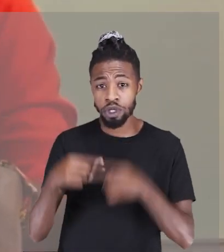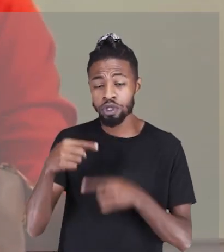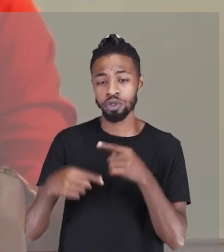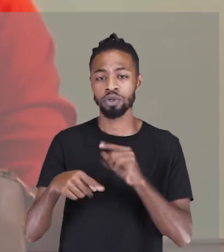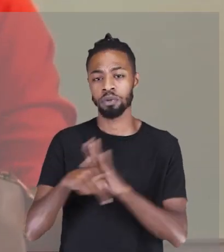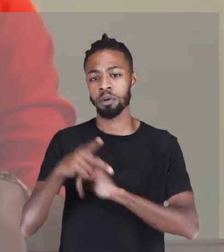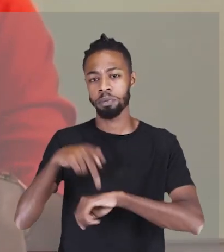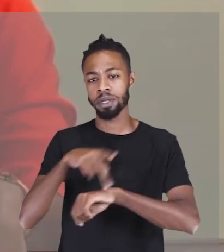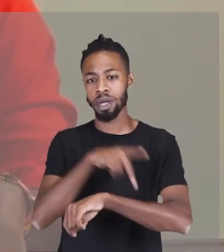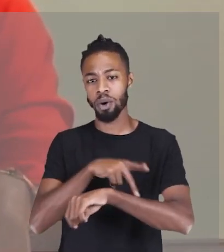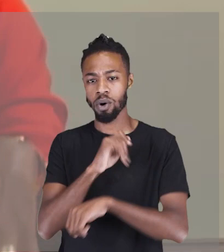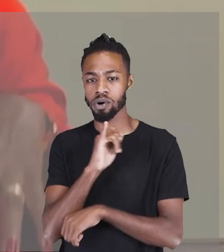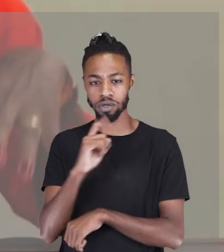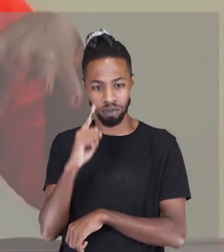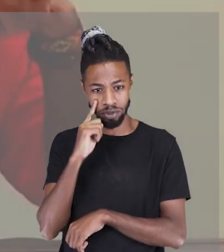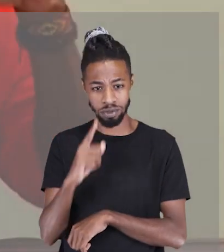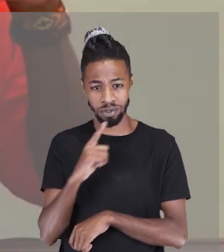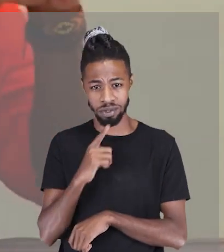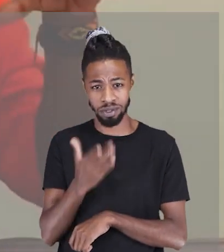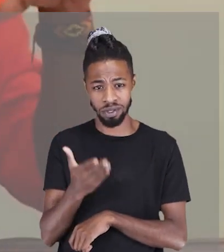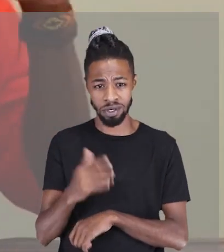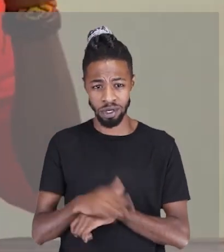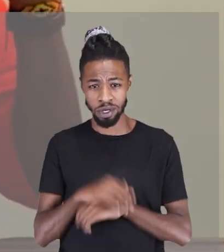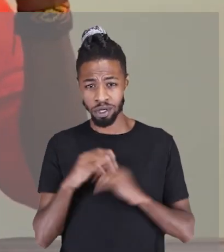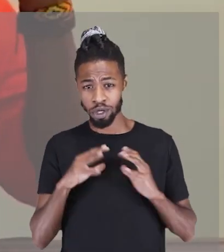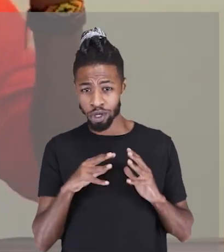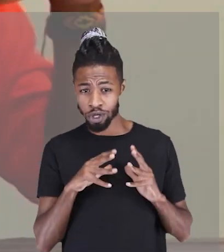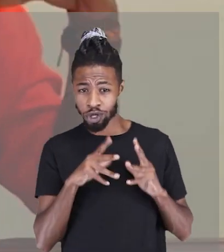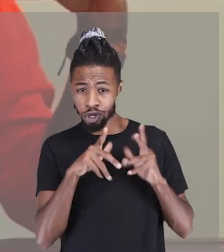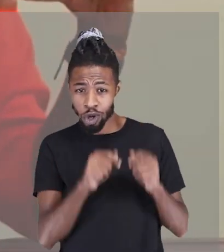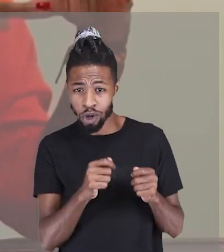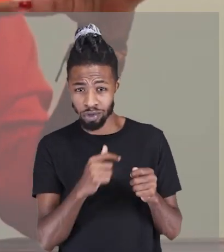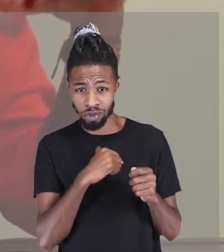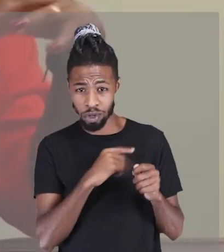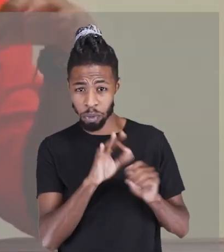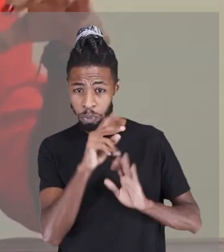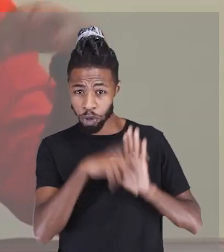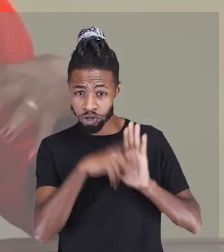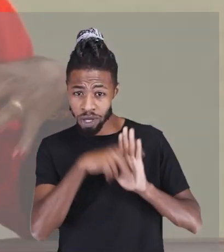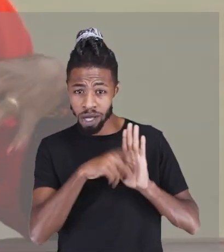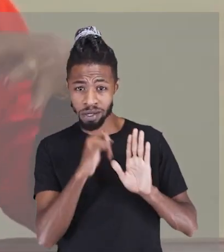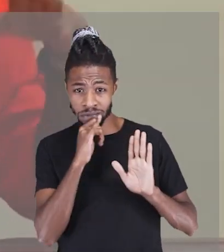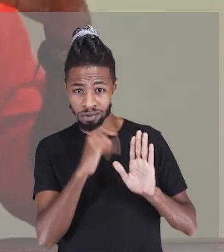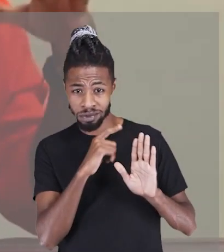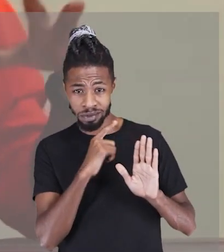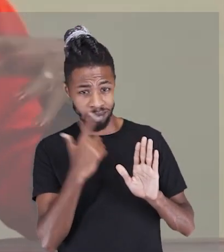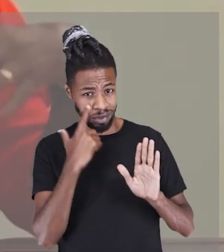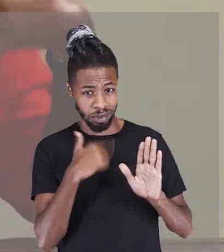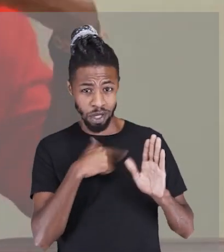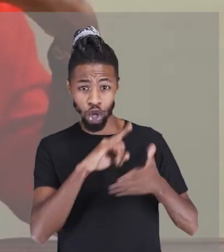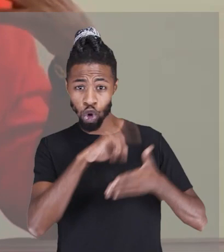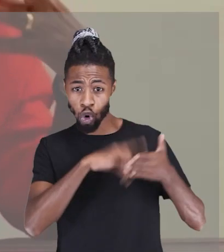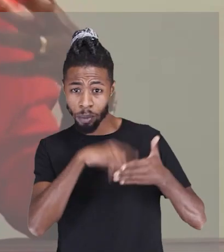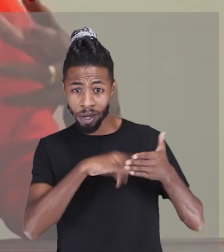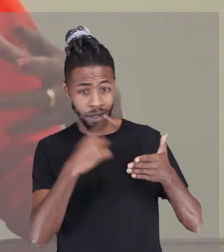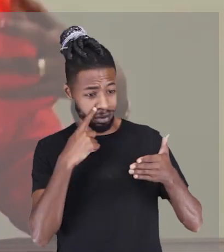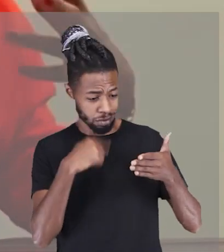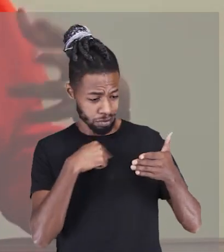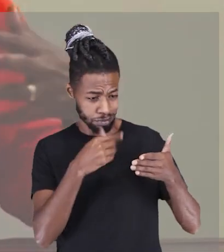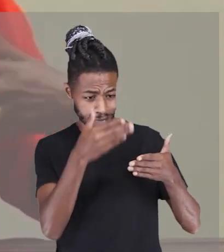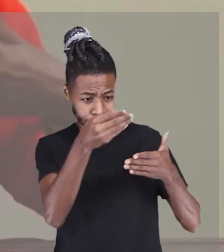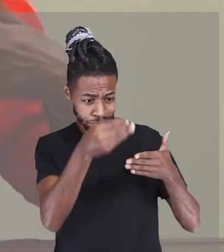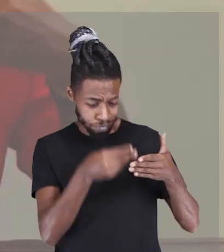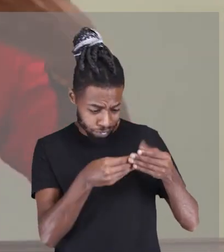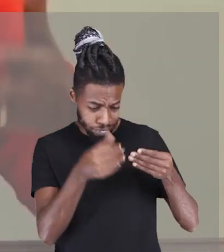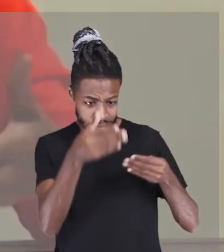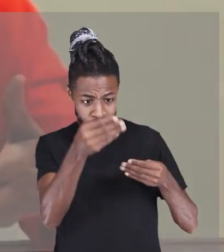projeto político-pedagógico? Quando ela tira esses documentos todos das gavetas e faz com que esses documentos